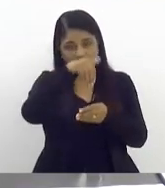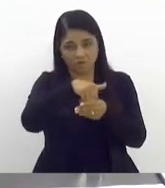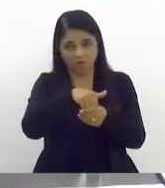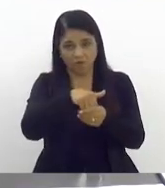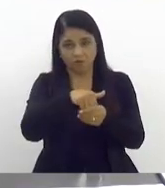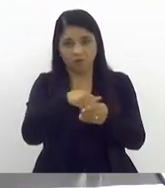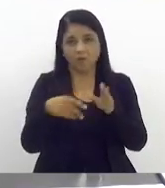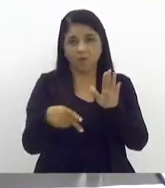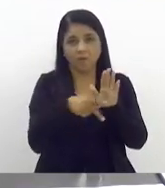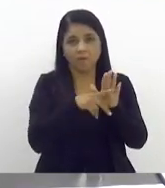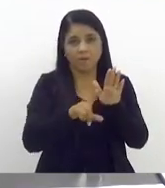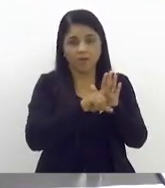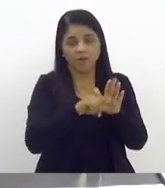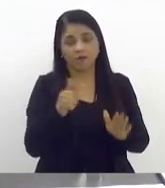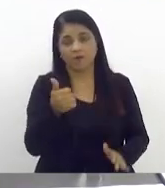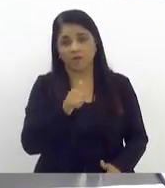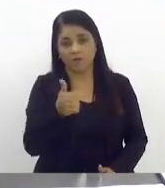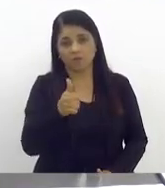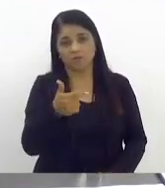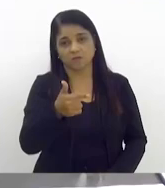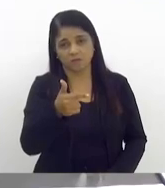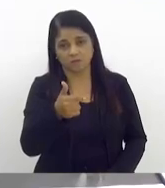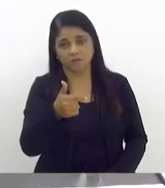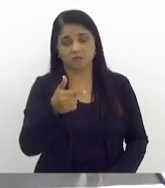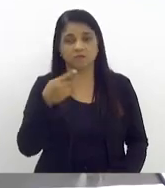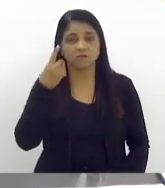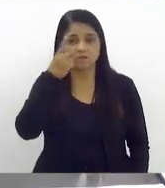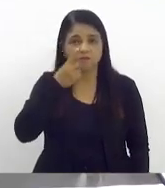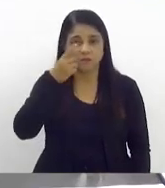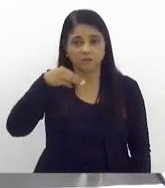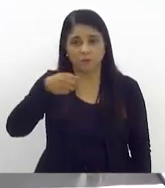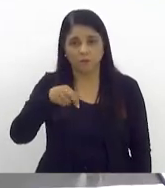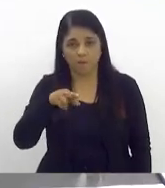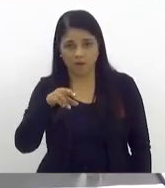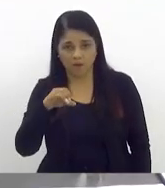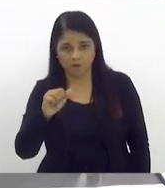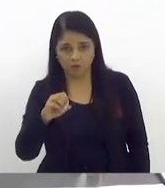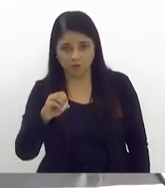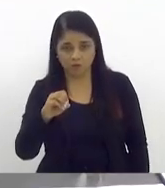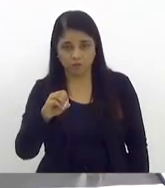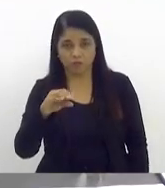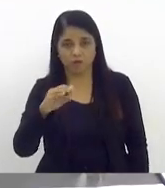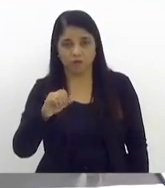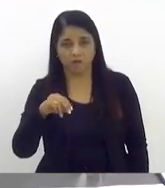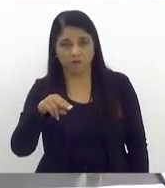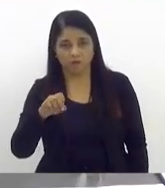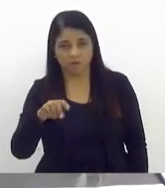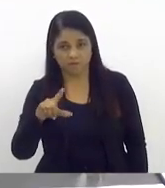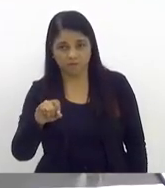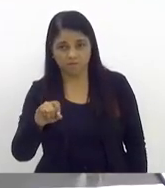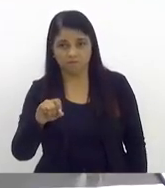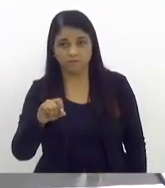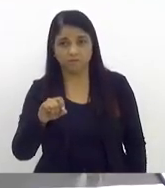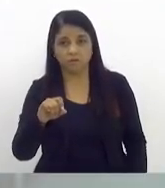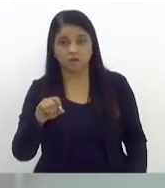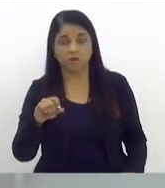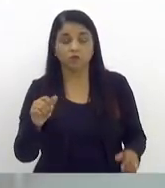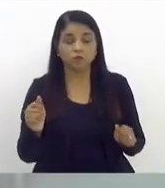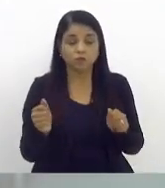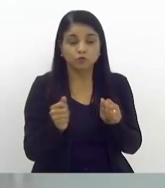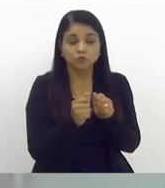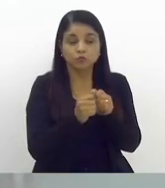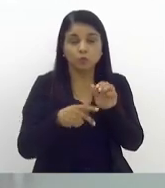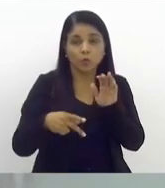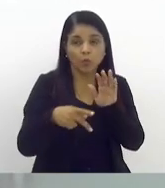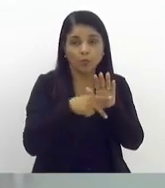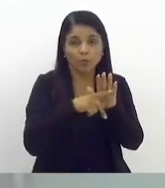ao PL 1112, de autoria do deputado Márcio Canela. Em discussão. Que juntou com o da Lucinha.